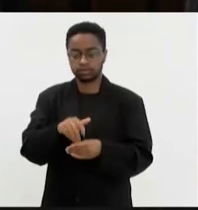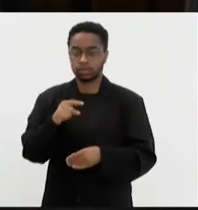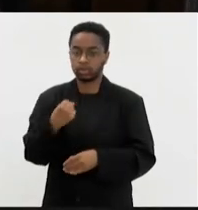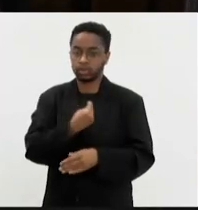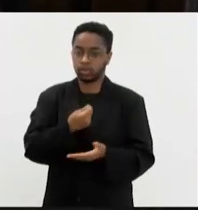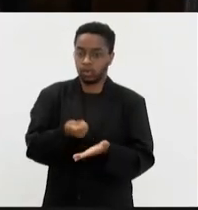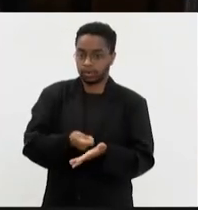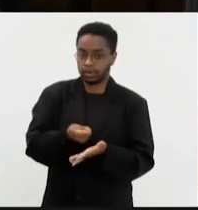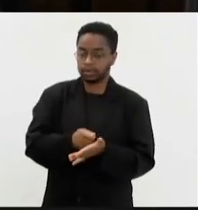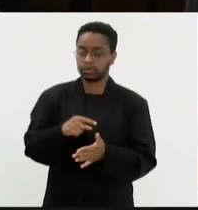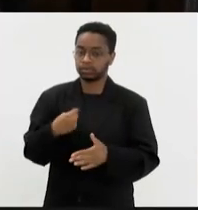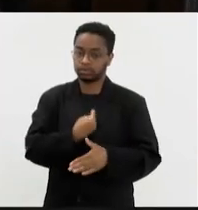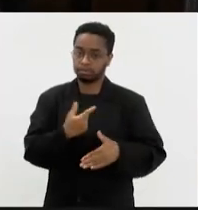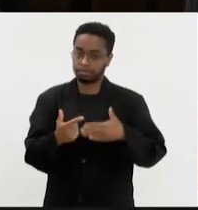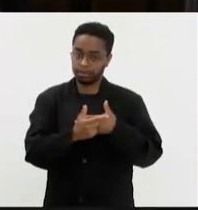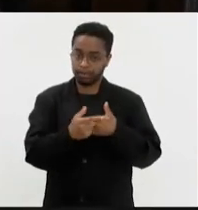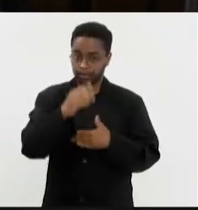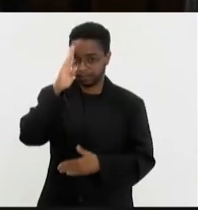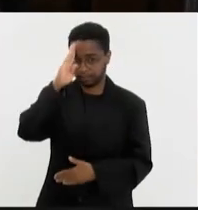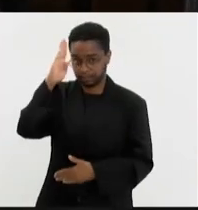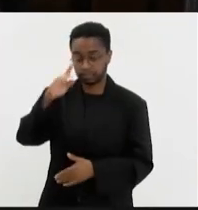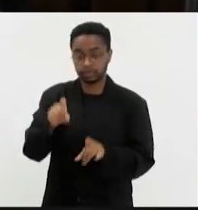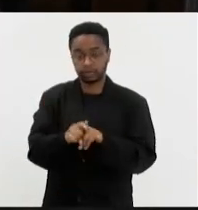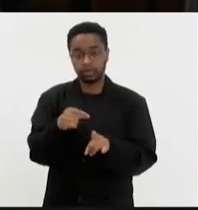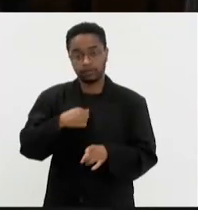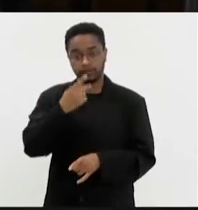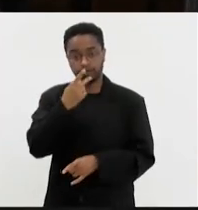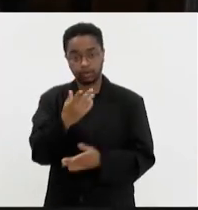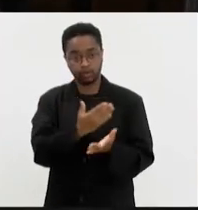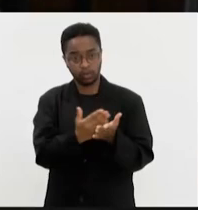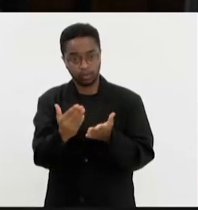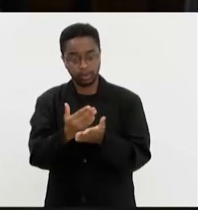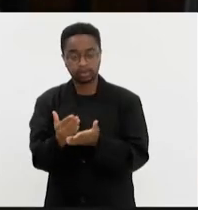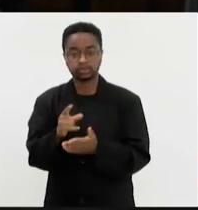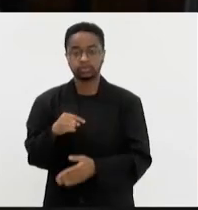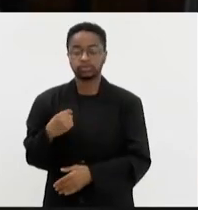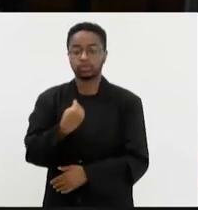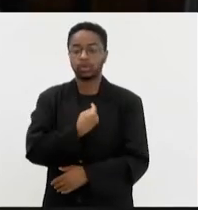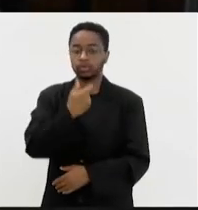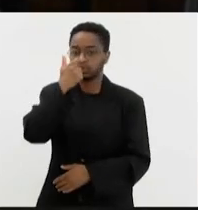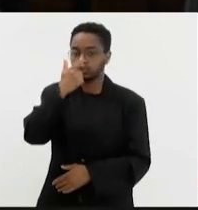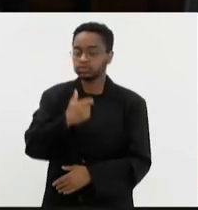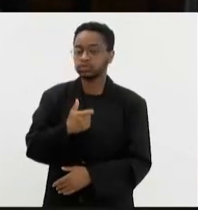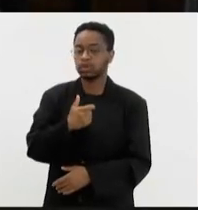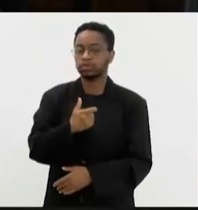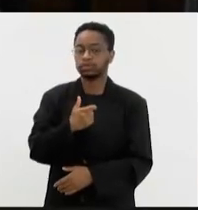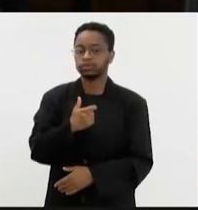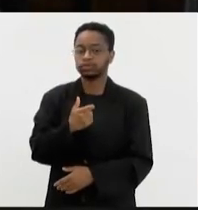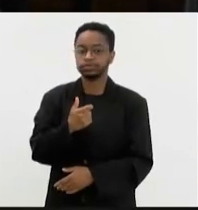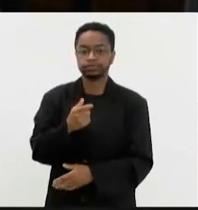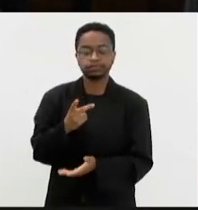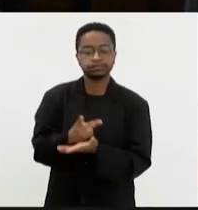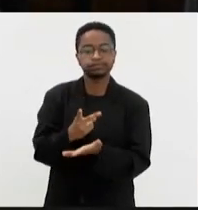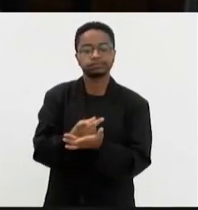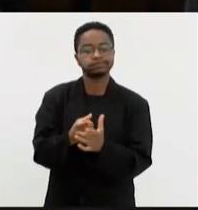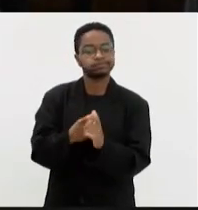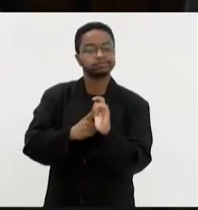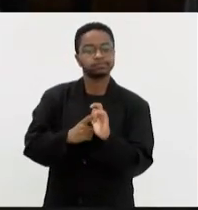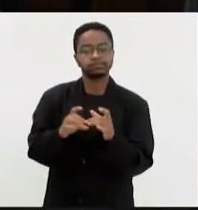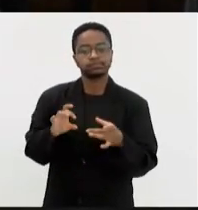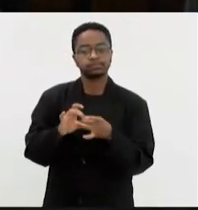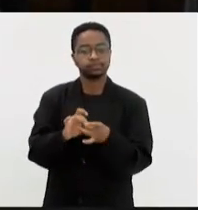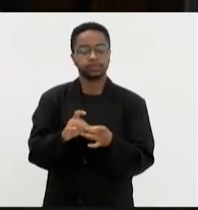dever isso é fundamental porque Como disse no começo nós somos permanentemente dependentes da